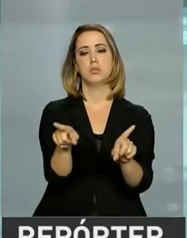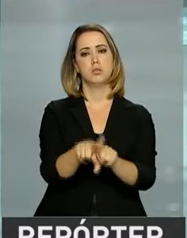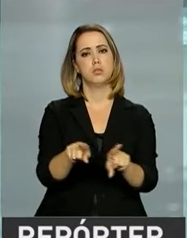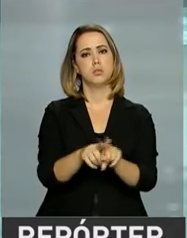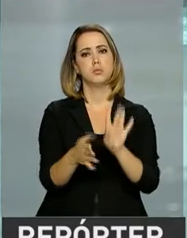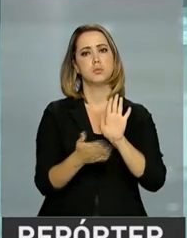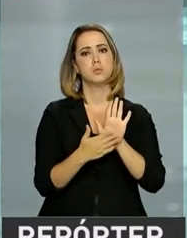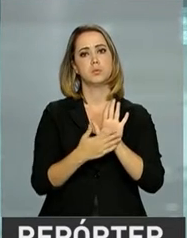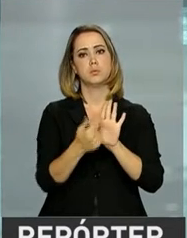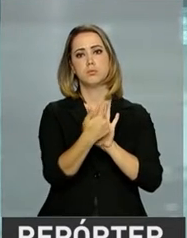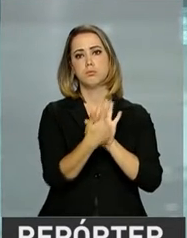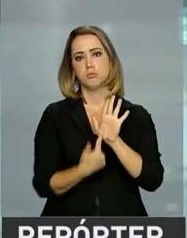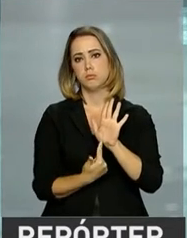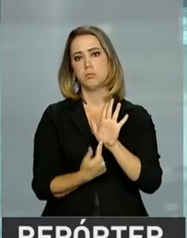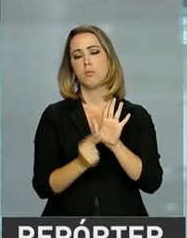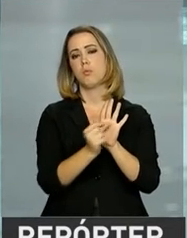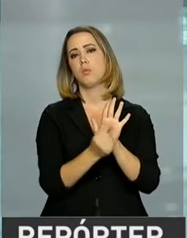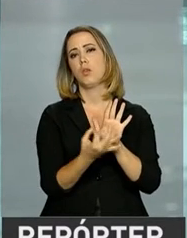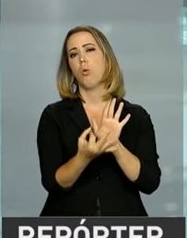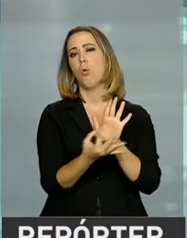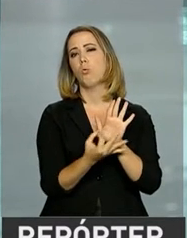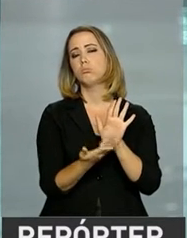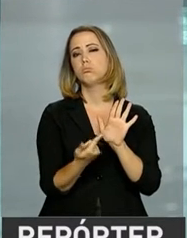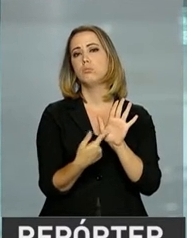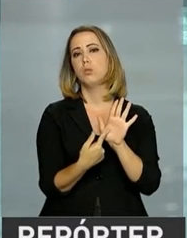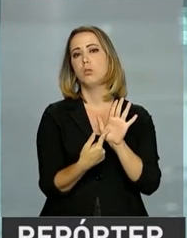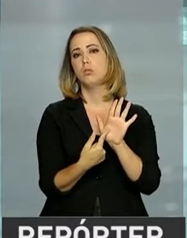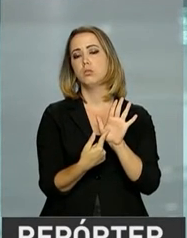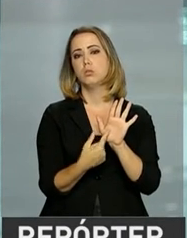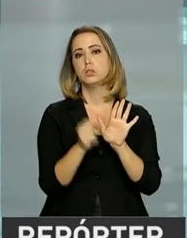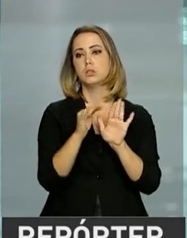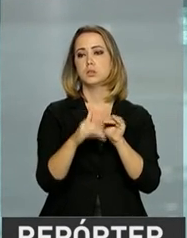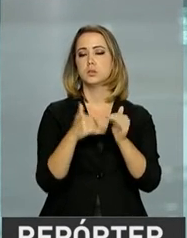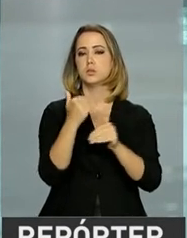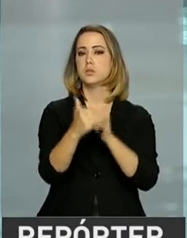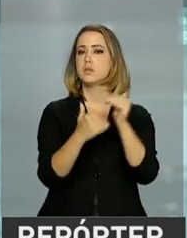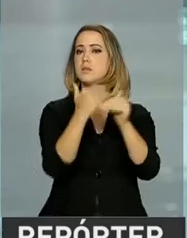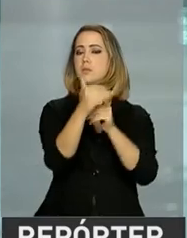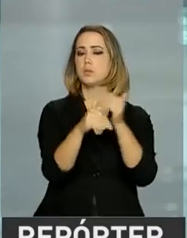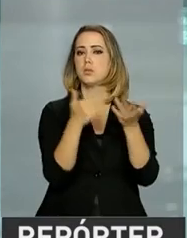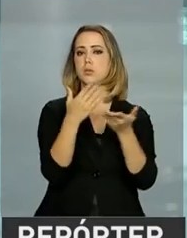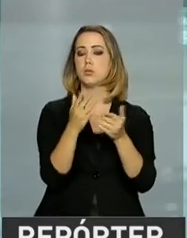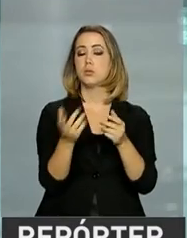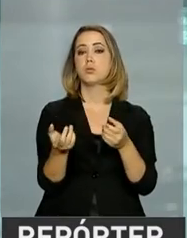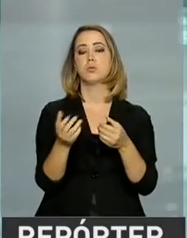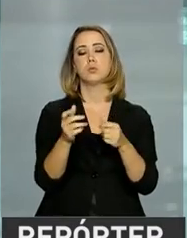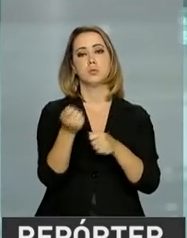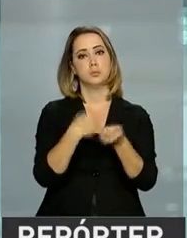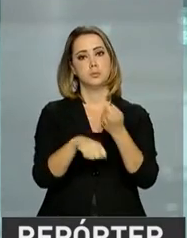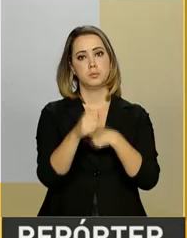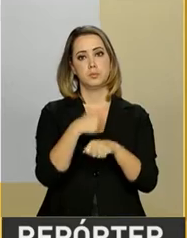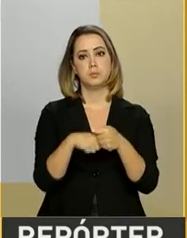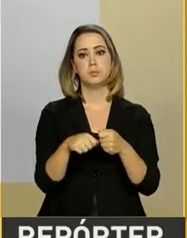apresentou uma expectativa de crescimento para a economia brasileira